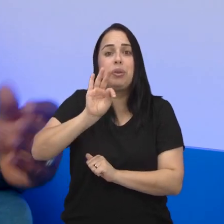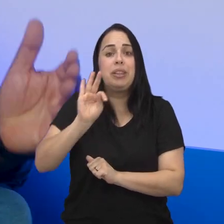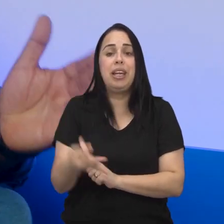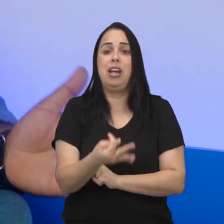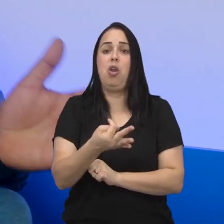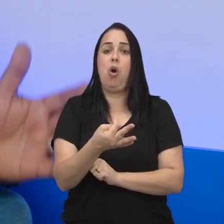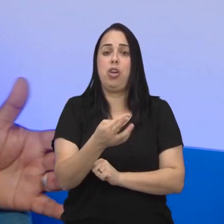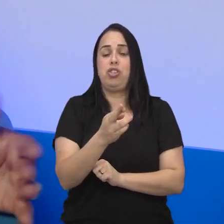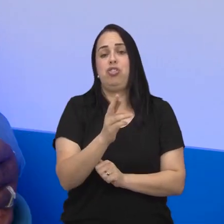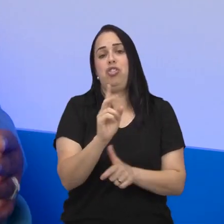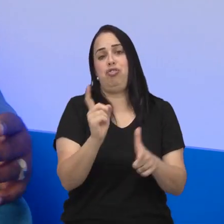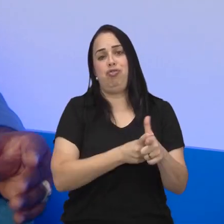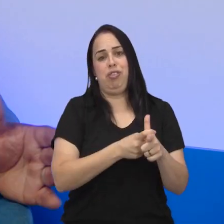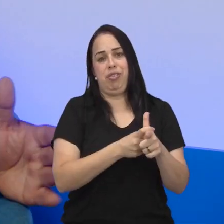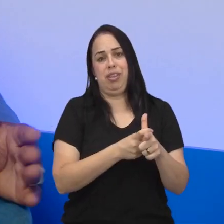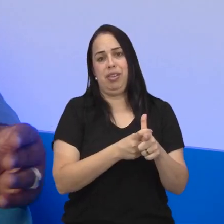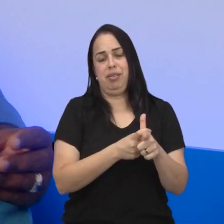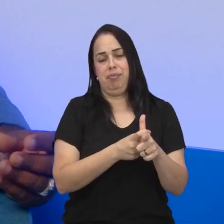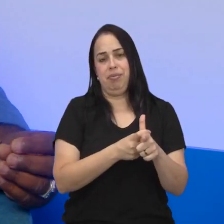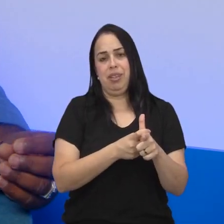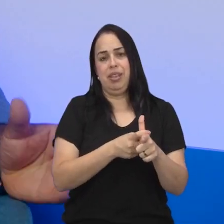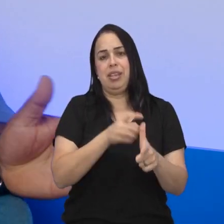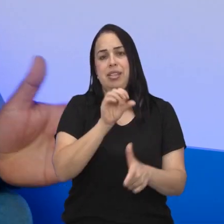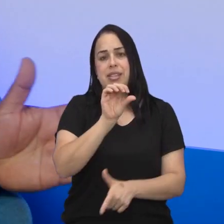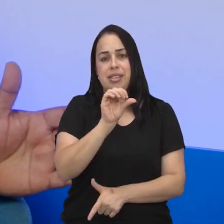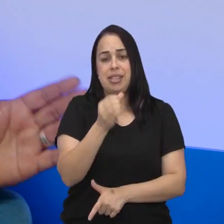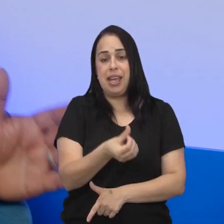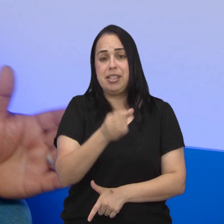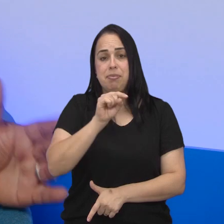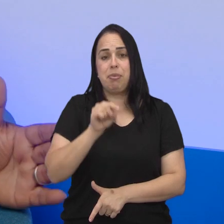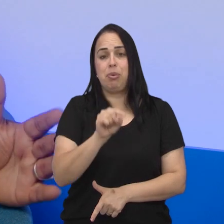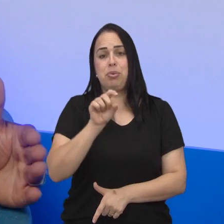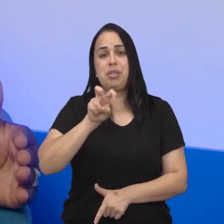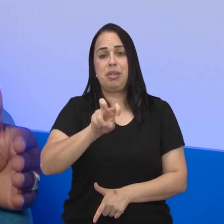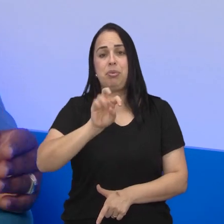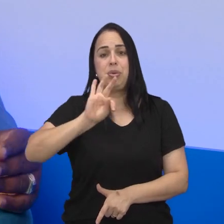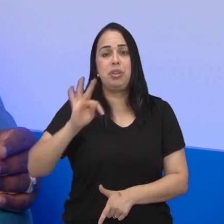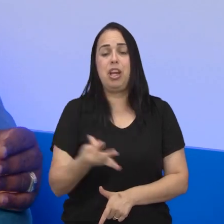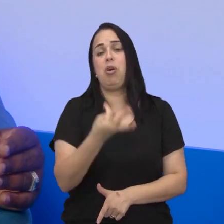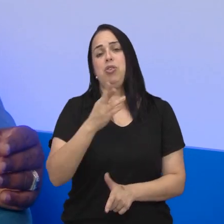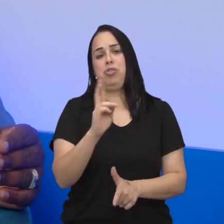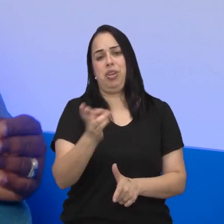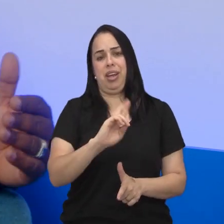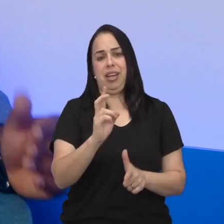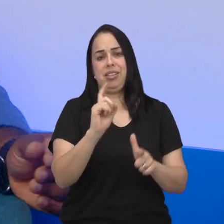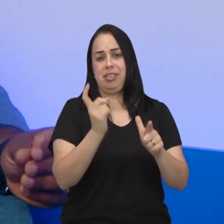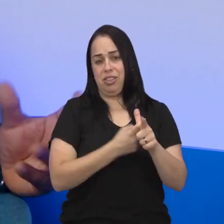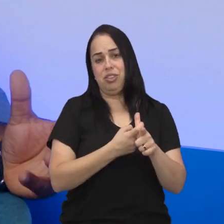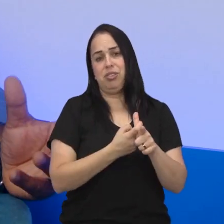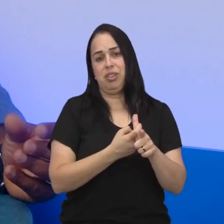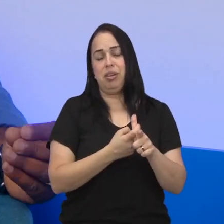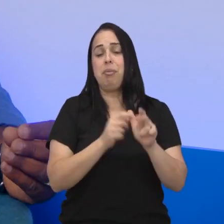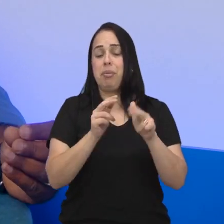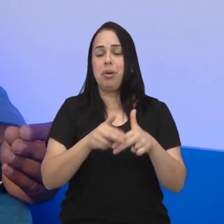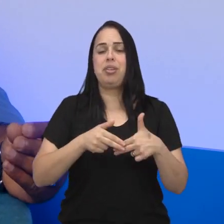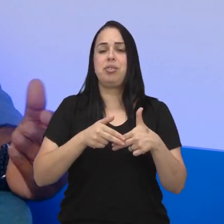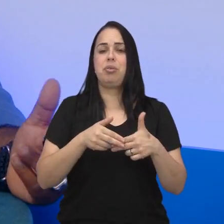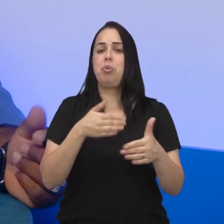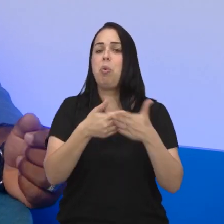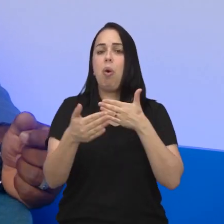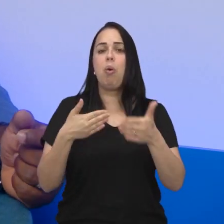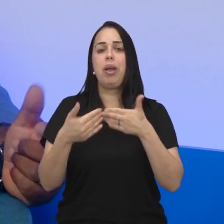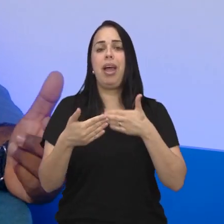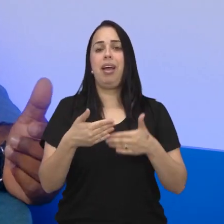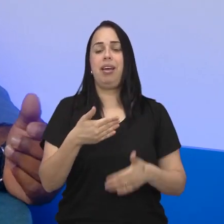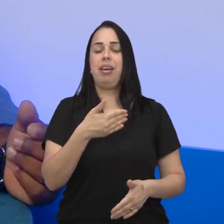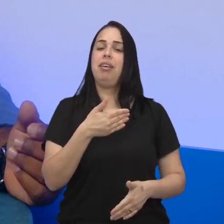dívida interna e externa. Somando as duas dá 6,5 trilhões de reais. Né? Então, pois qualquer governante entende